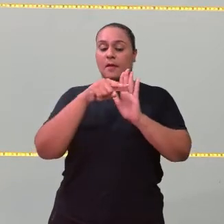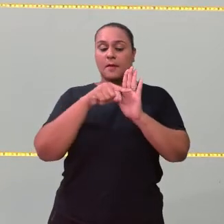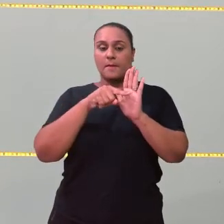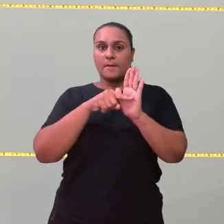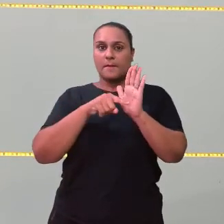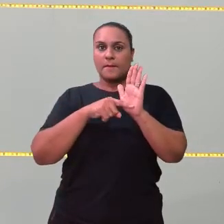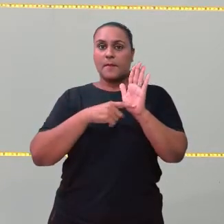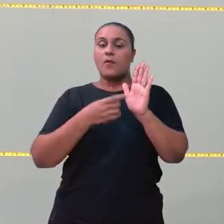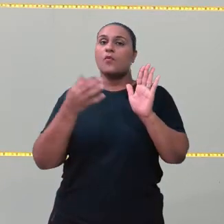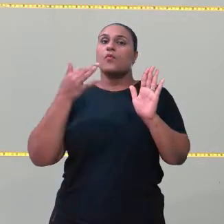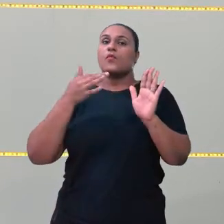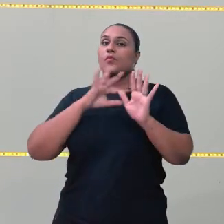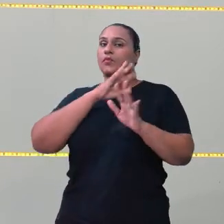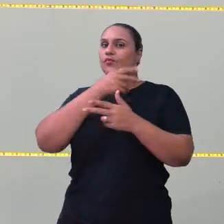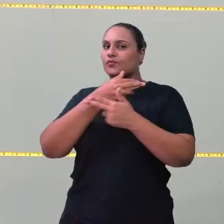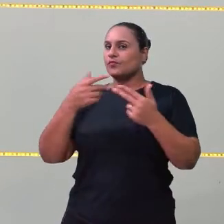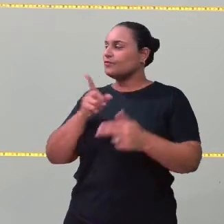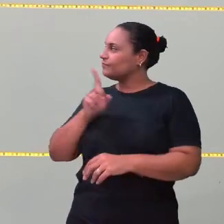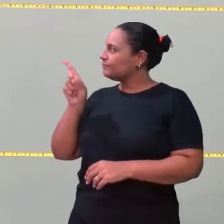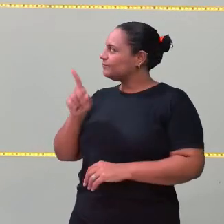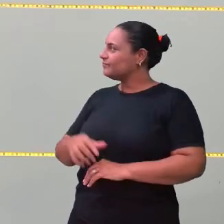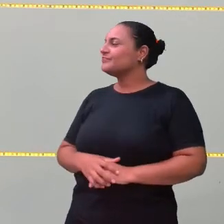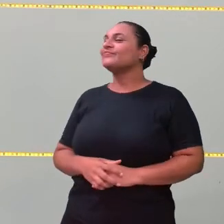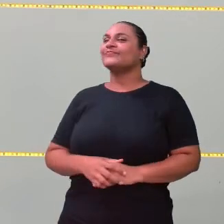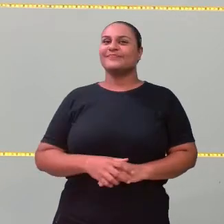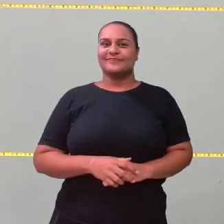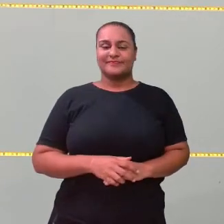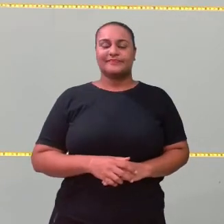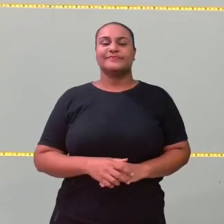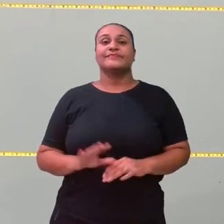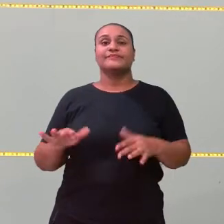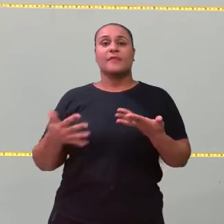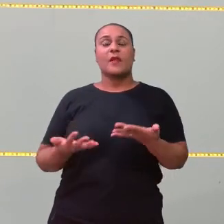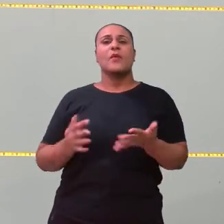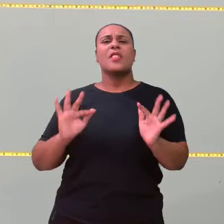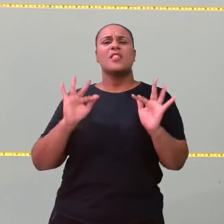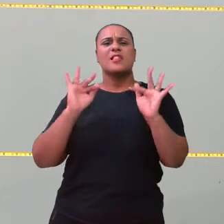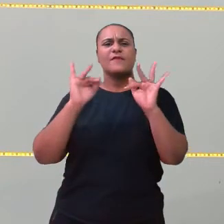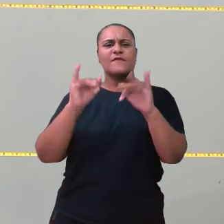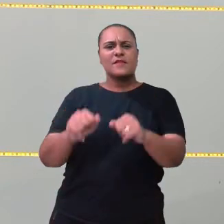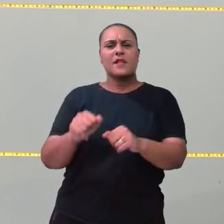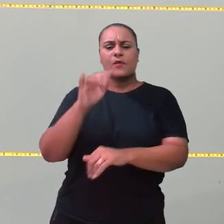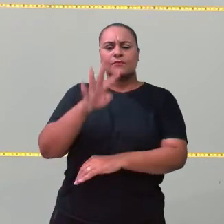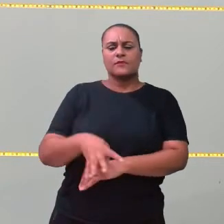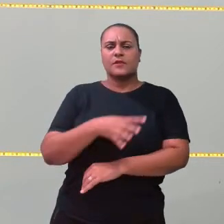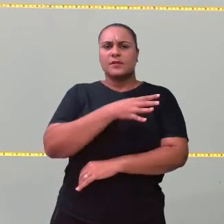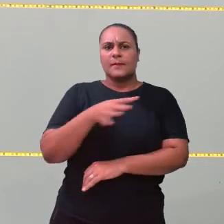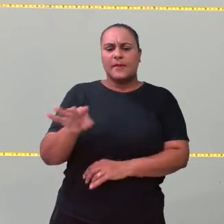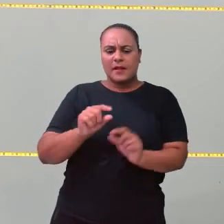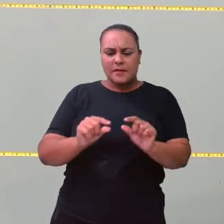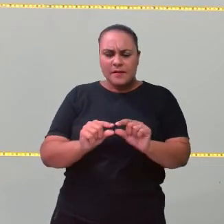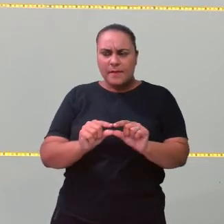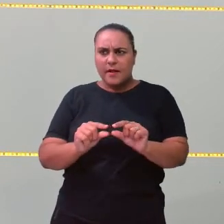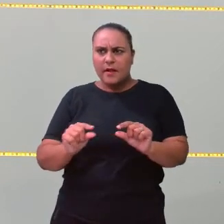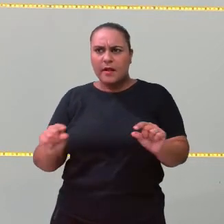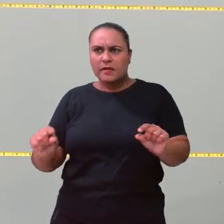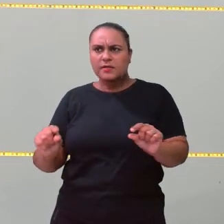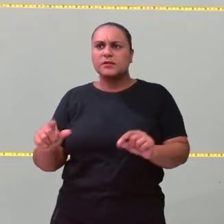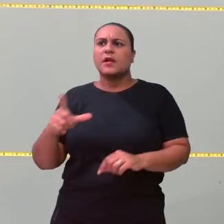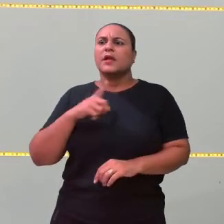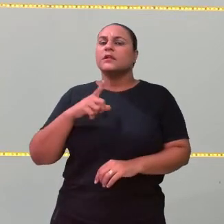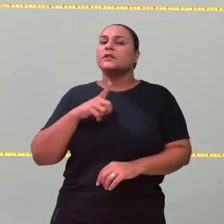de cada mamífero desse. E lá no final da tabela tem um nome